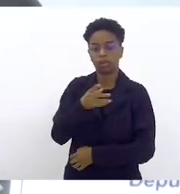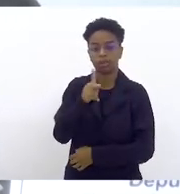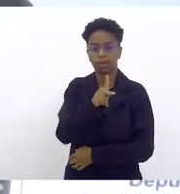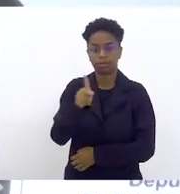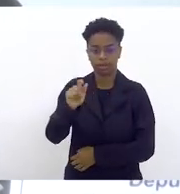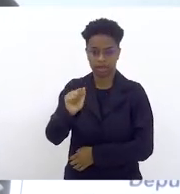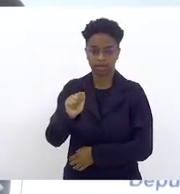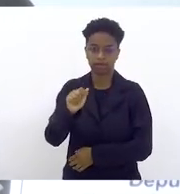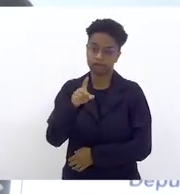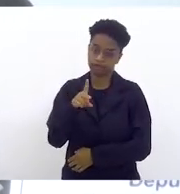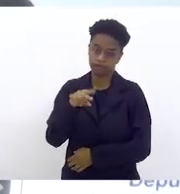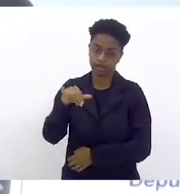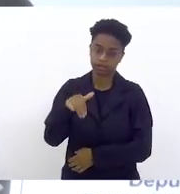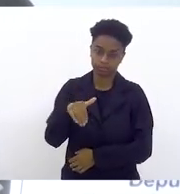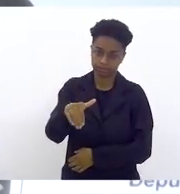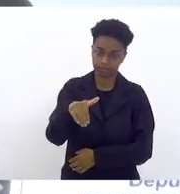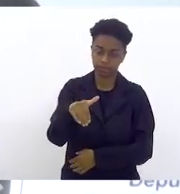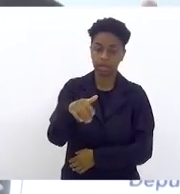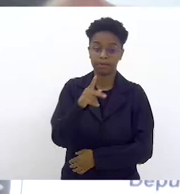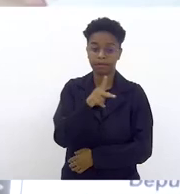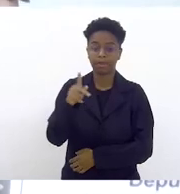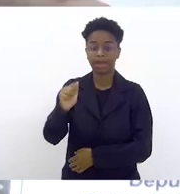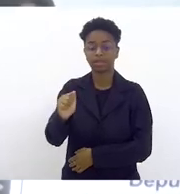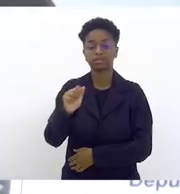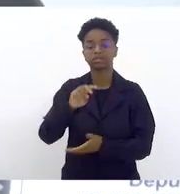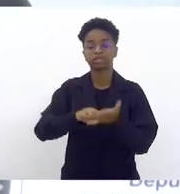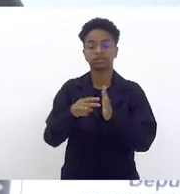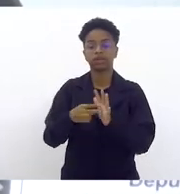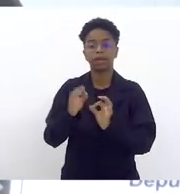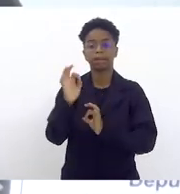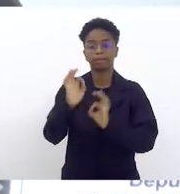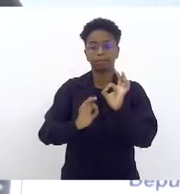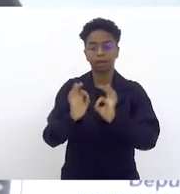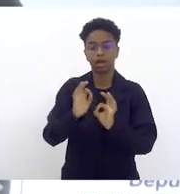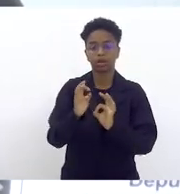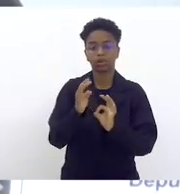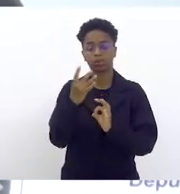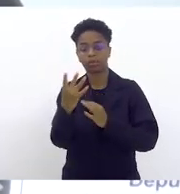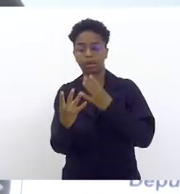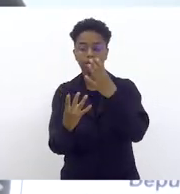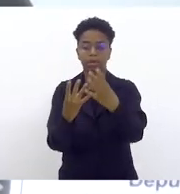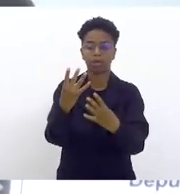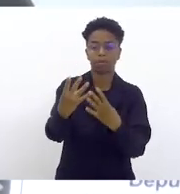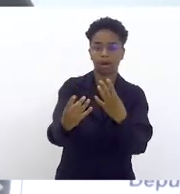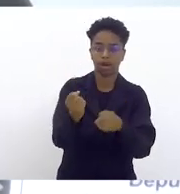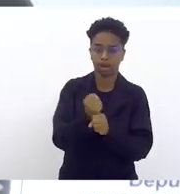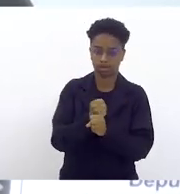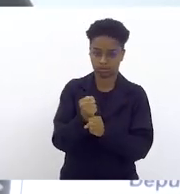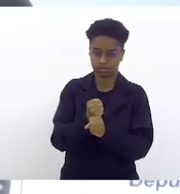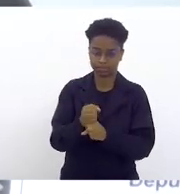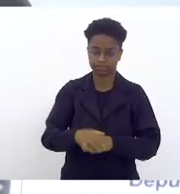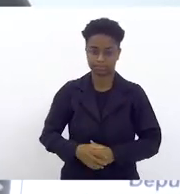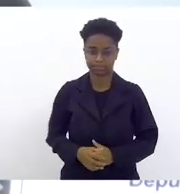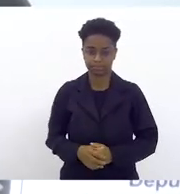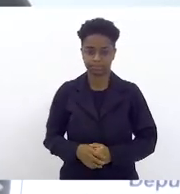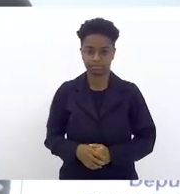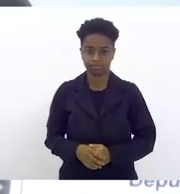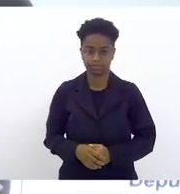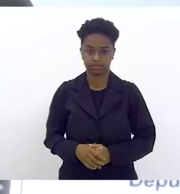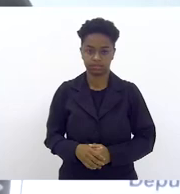acontecerá plano anual que vale para quatro anos isso realmente